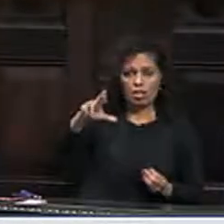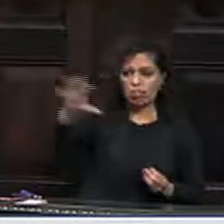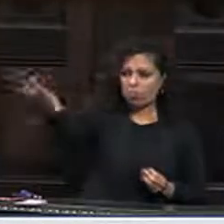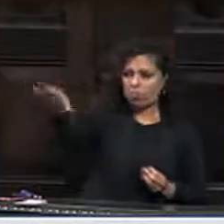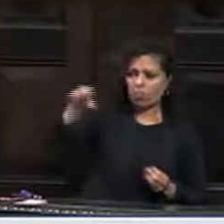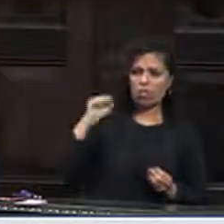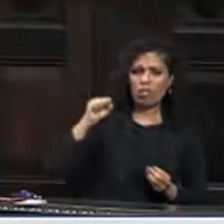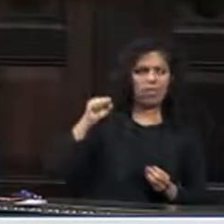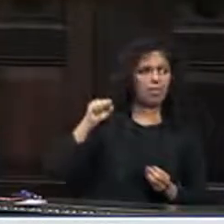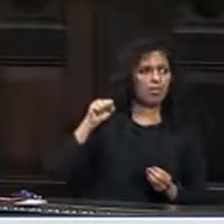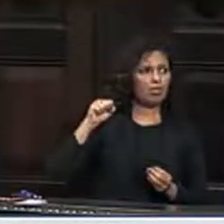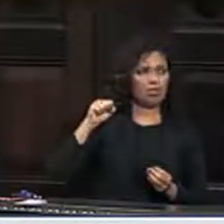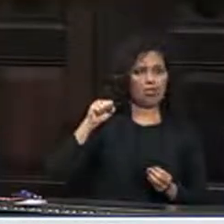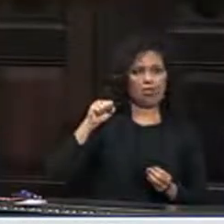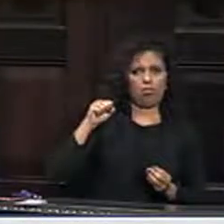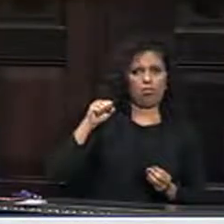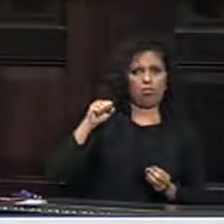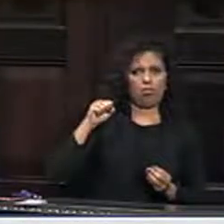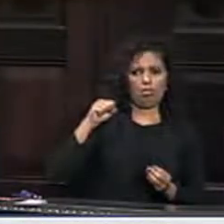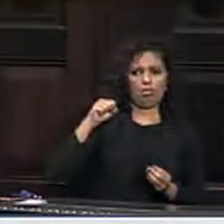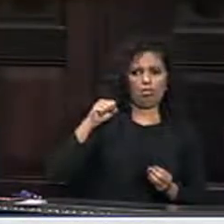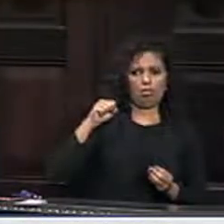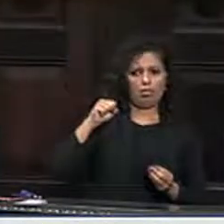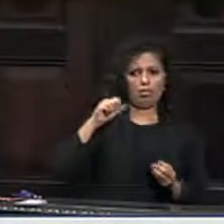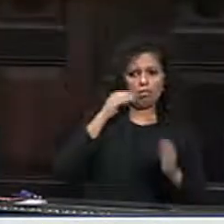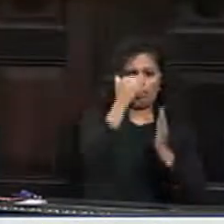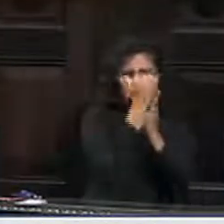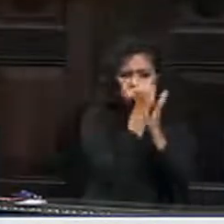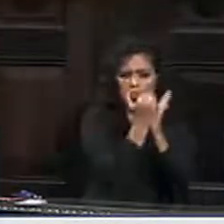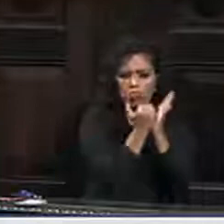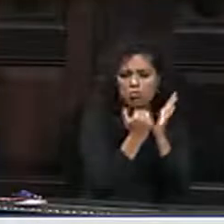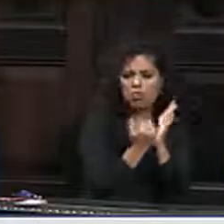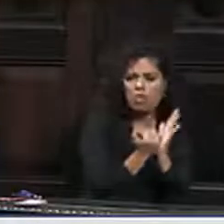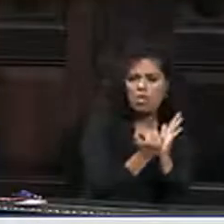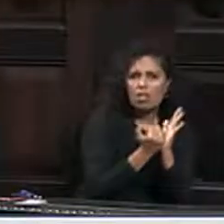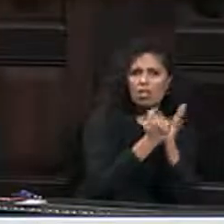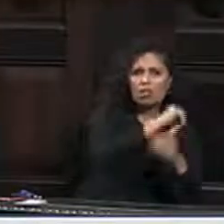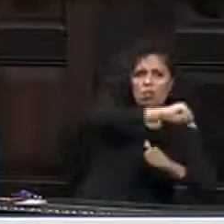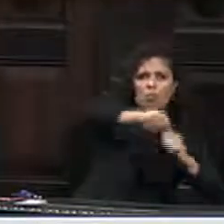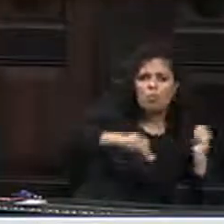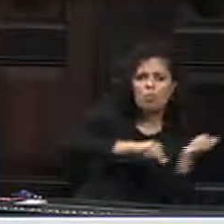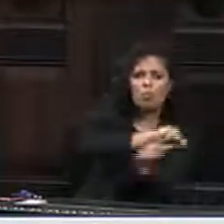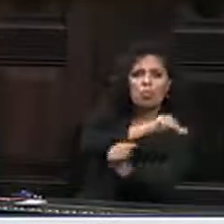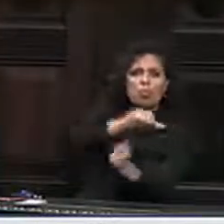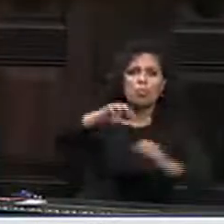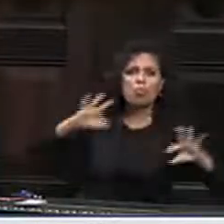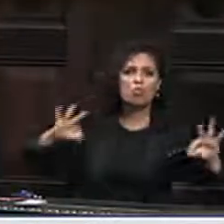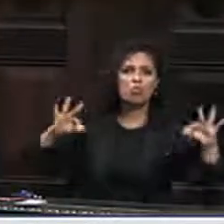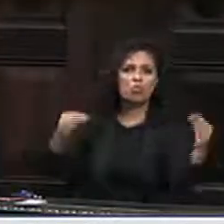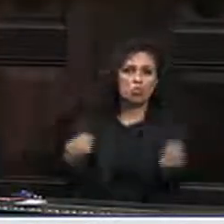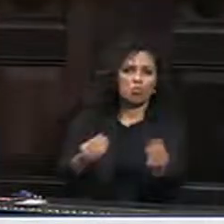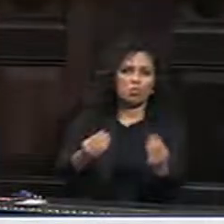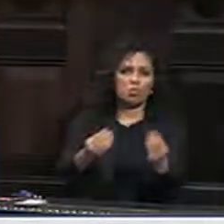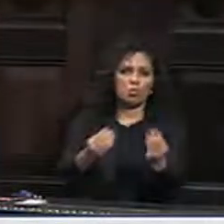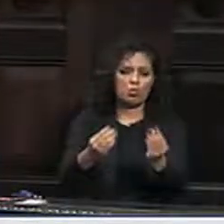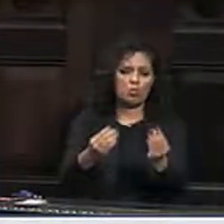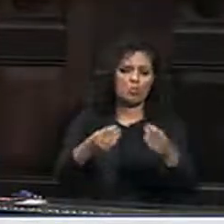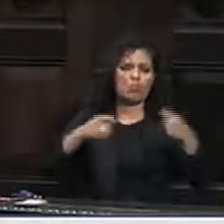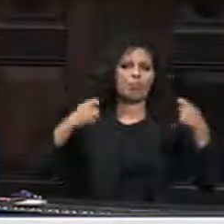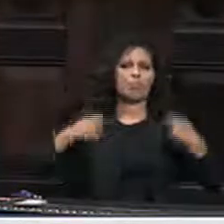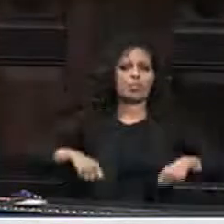o nome que tiver, mas você tem que desmobilizar com